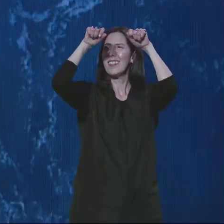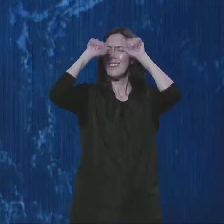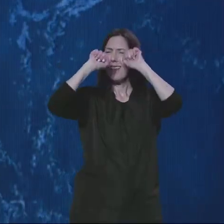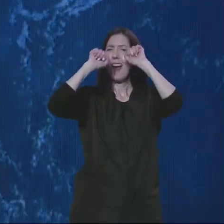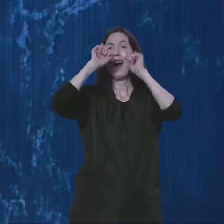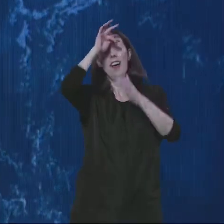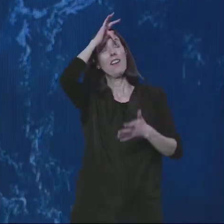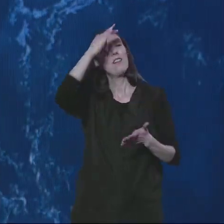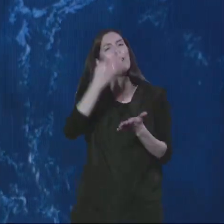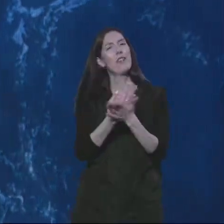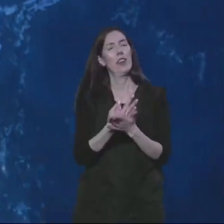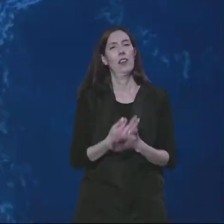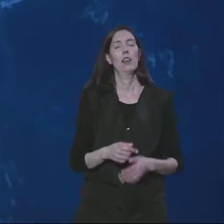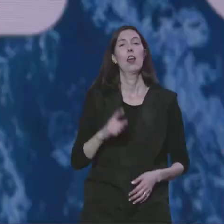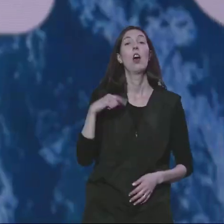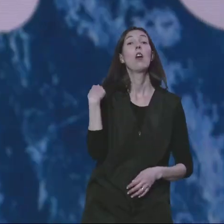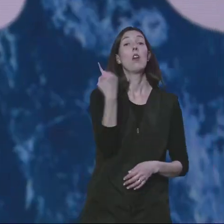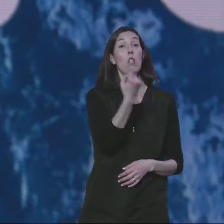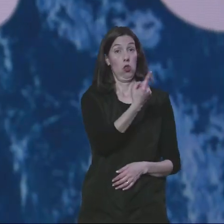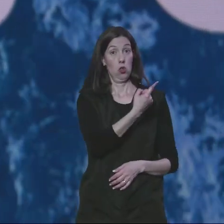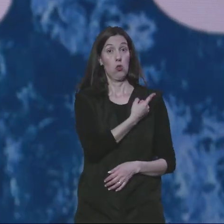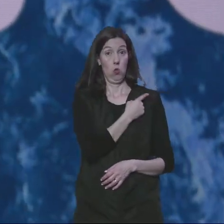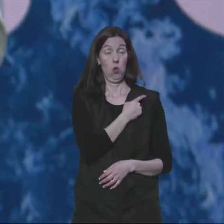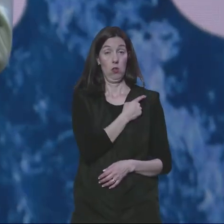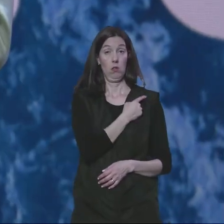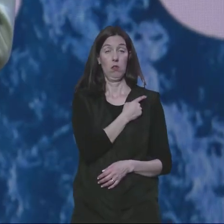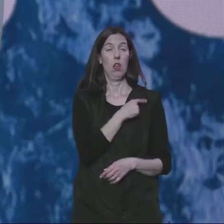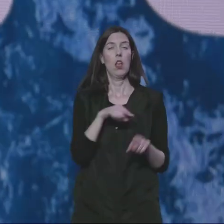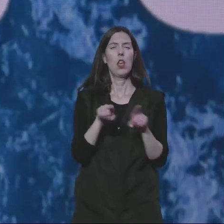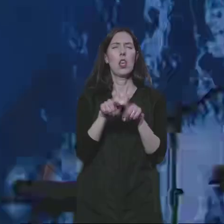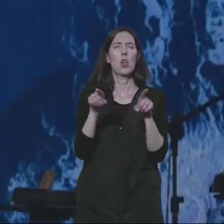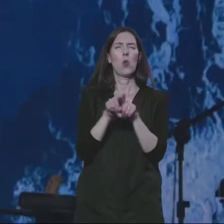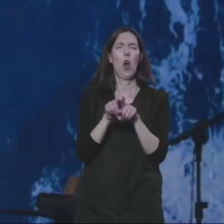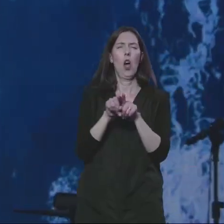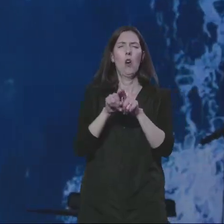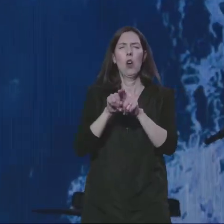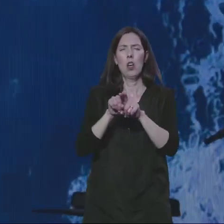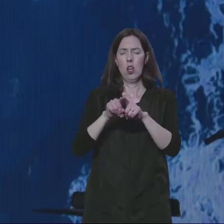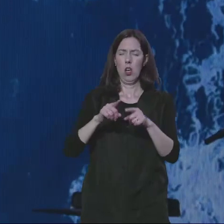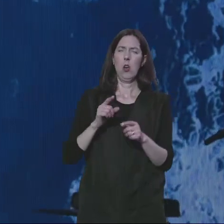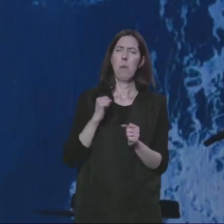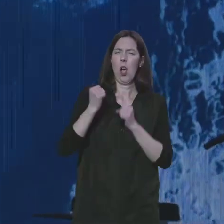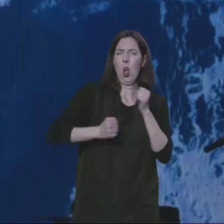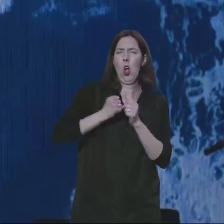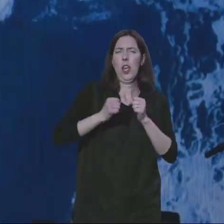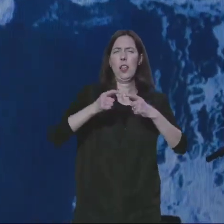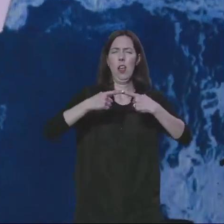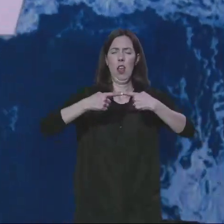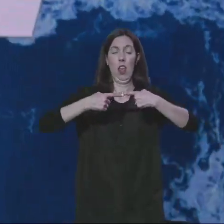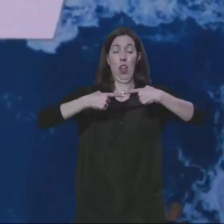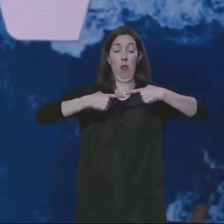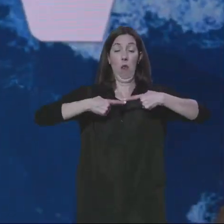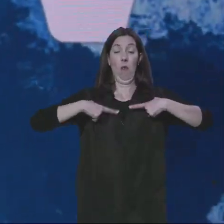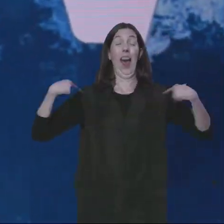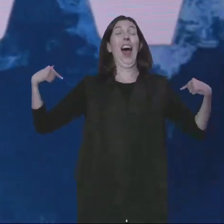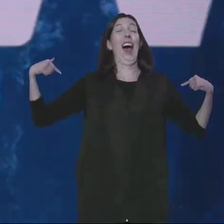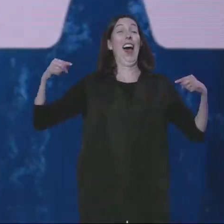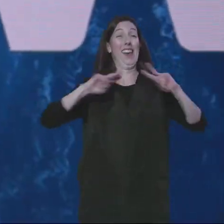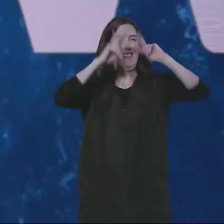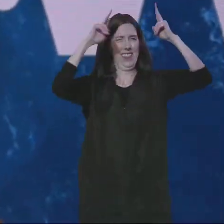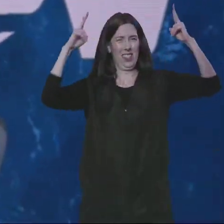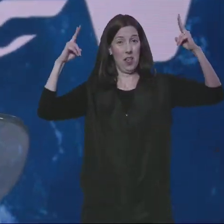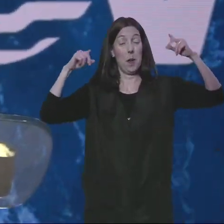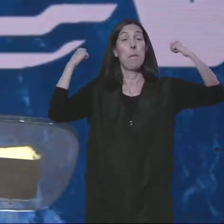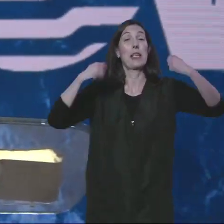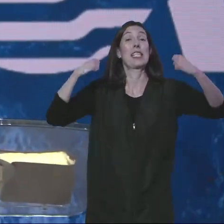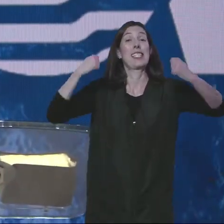Ele falou assim: nós vamos correr uma corrida, e você tem que ter os olhos fitos em Jesus. E eu fui atrás de